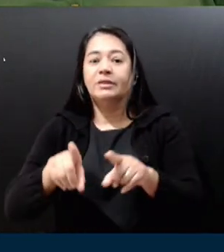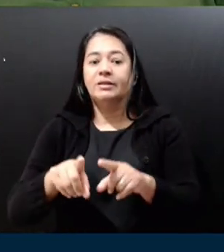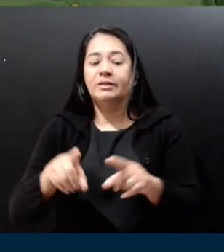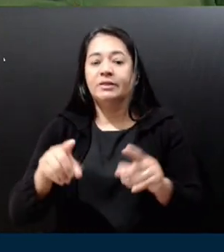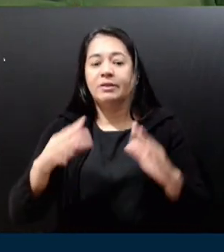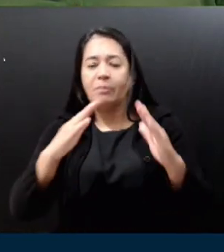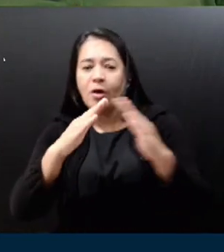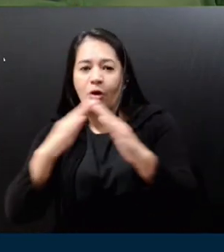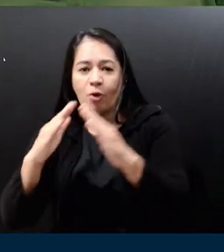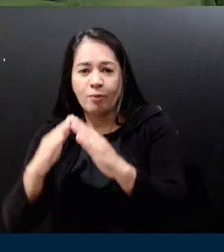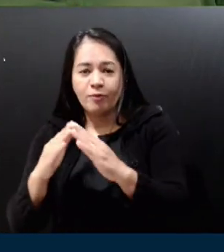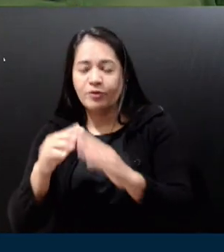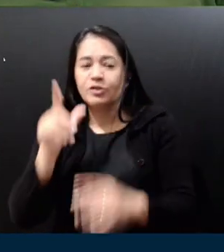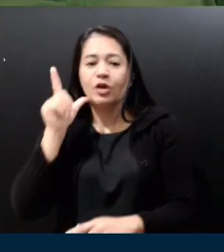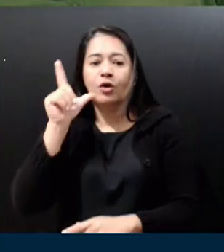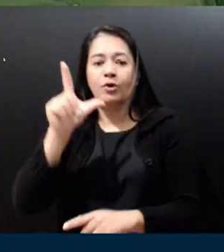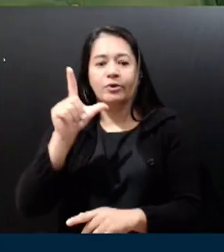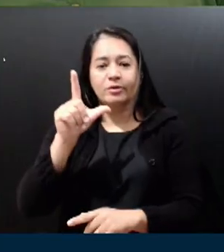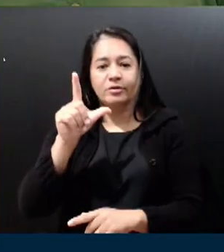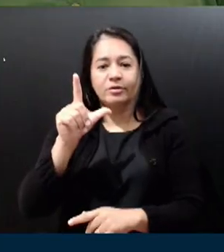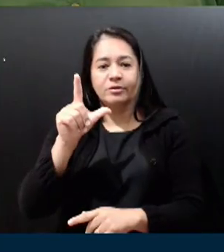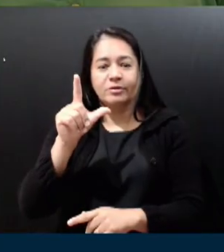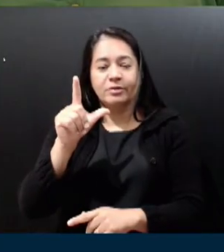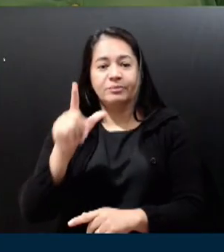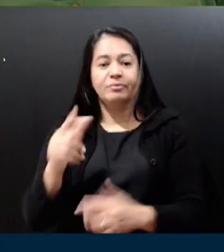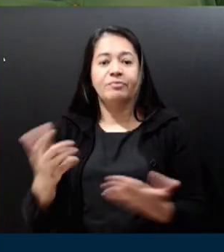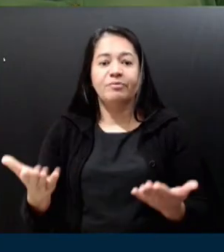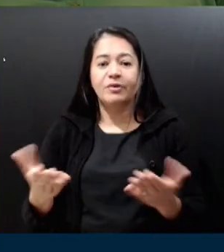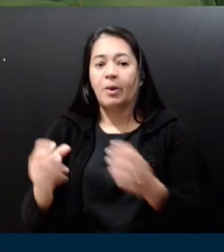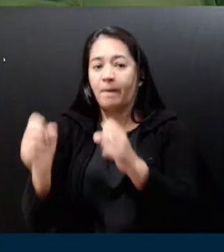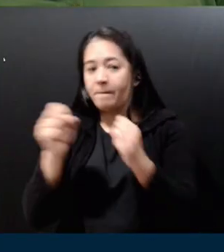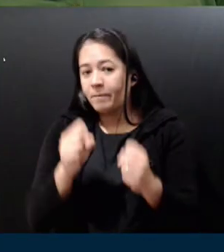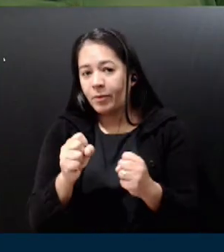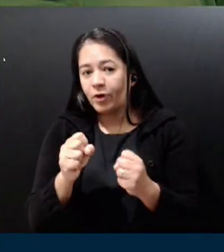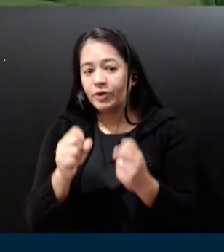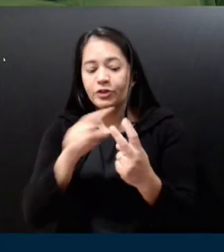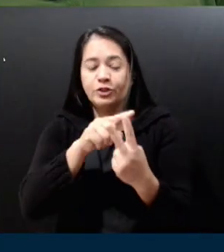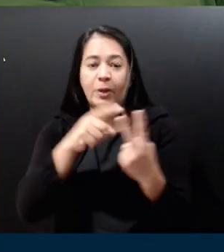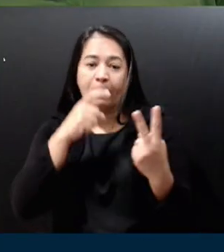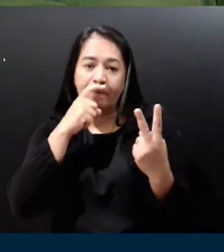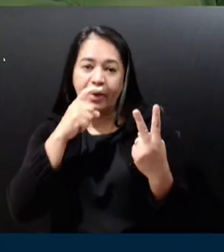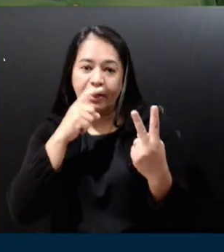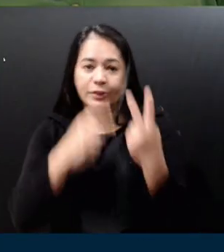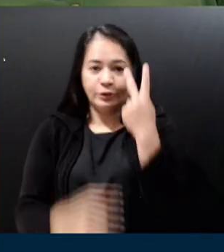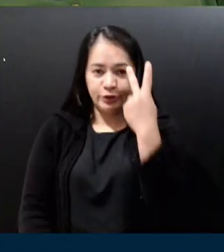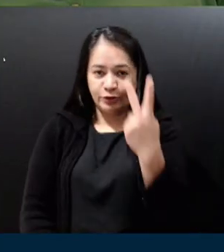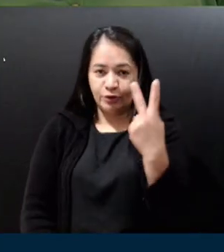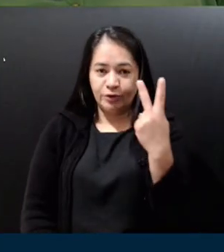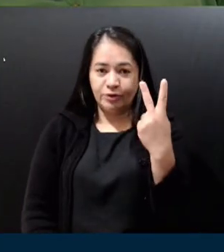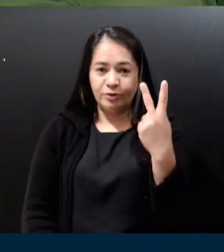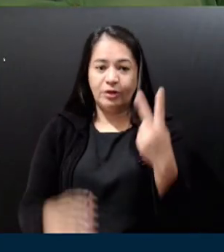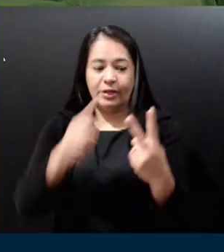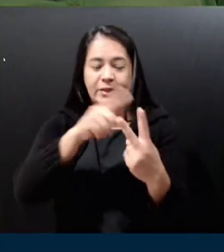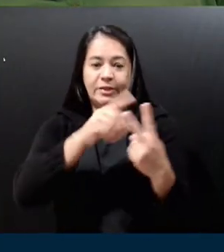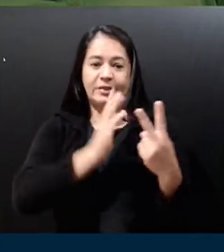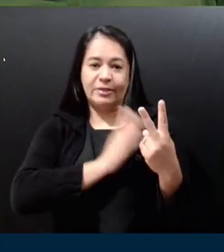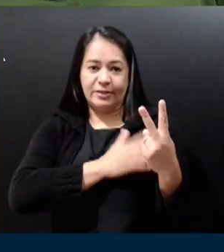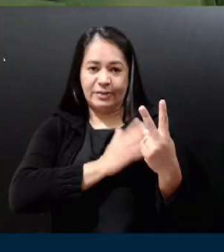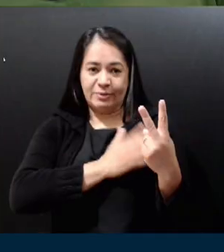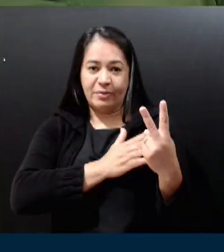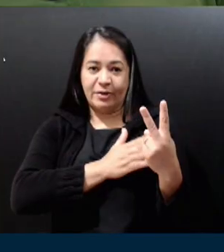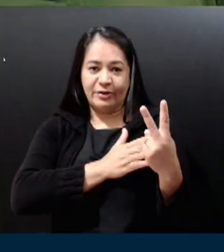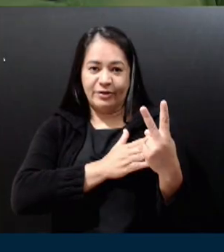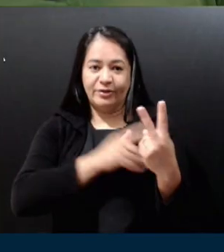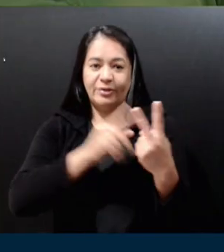isso aqui no cartório. Você pode ter 2 pais, o pai do coração, o pai pelos afetos, e o